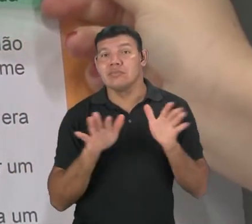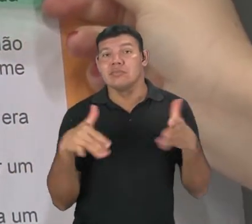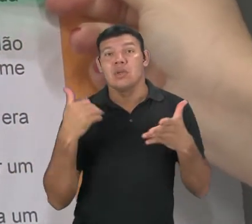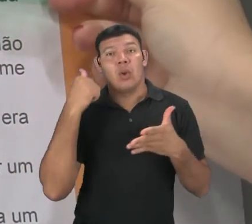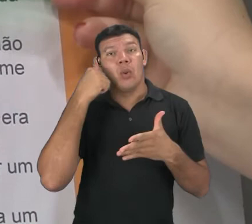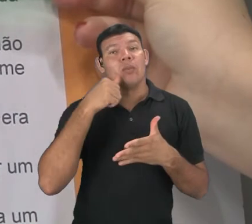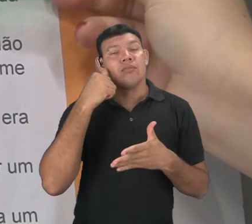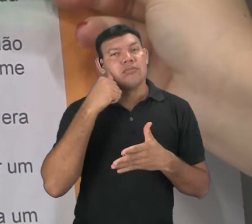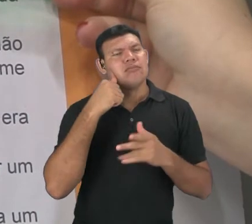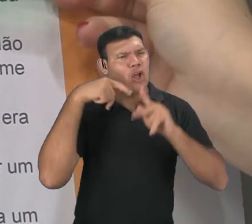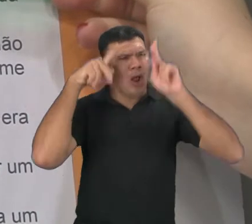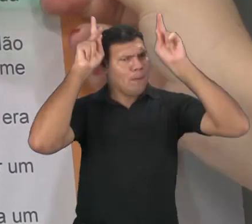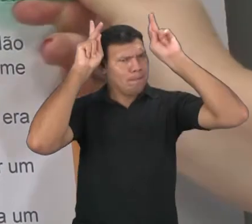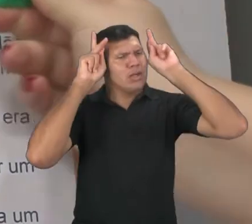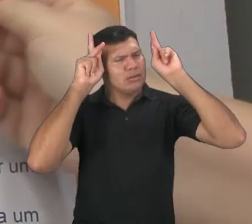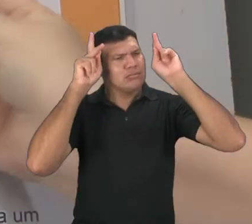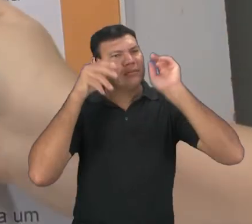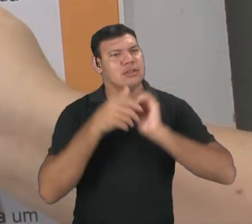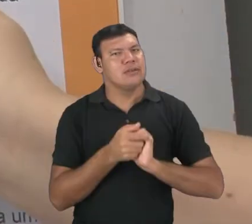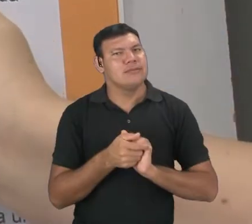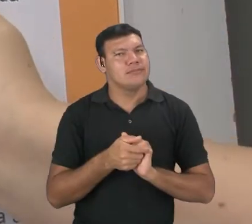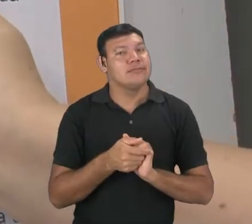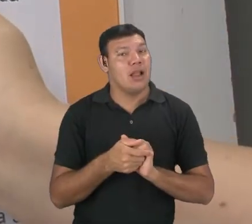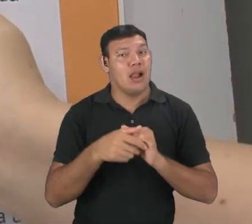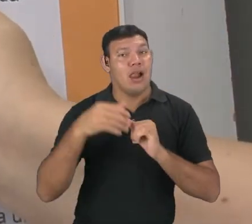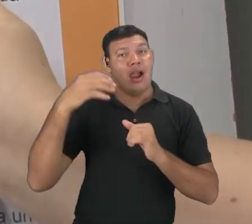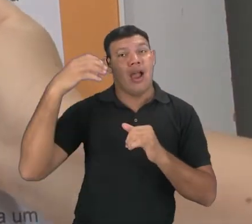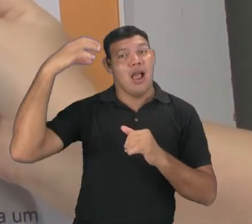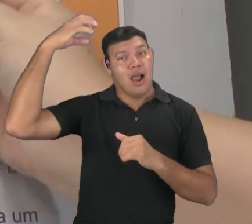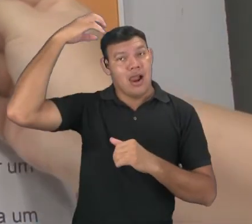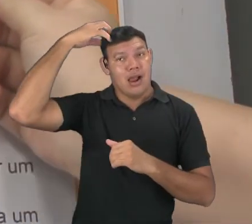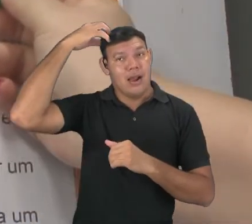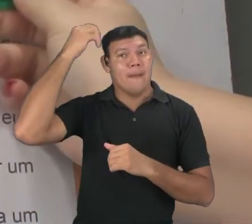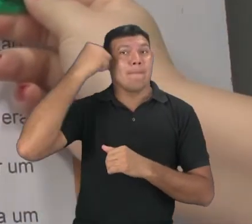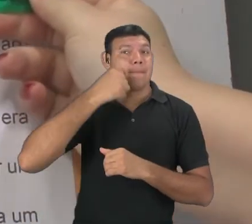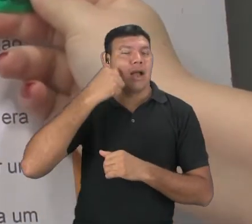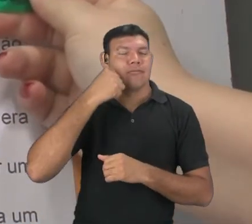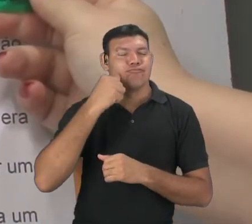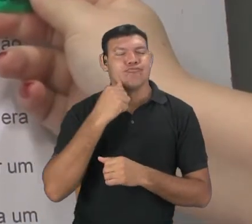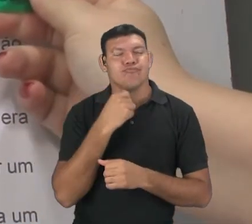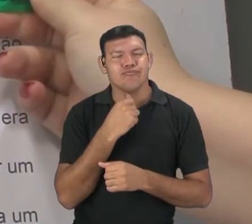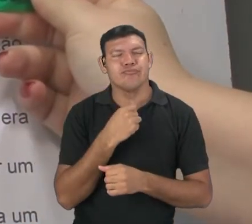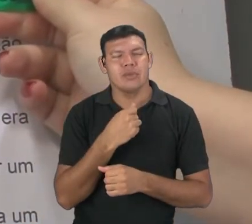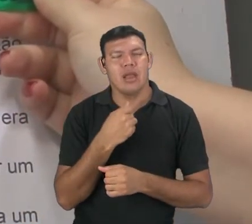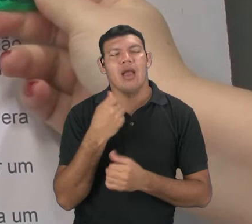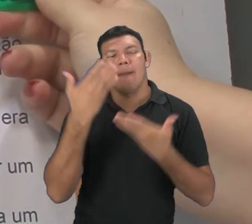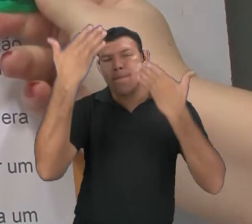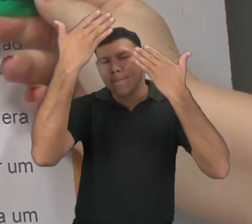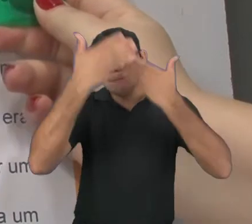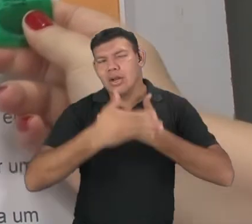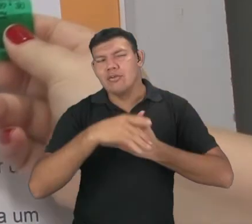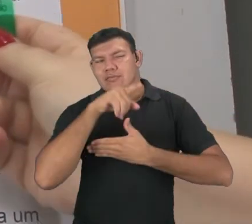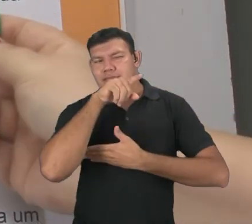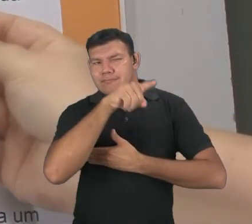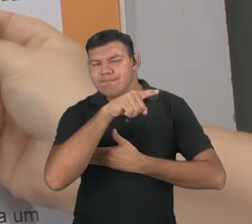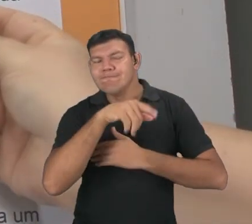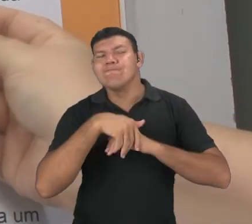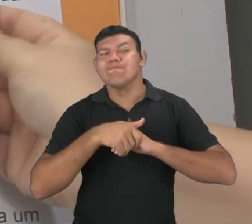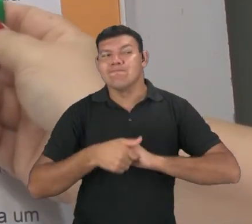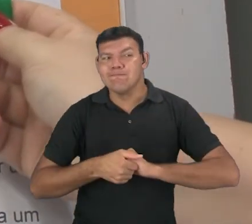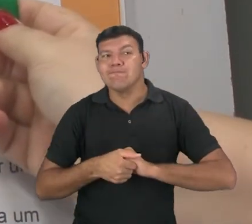tanto afirmou que era uma princesa que a rainha pensou numa forma de provar o que ela dizia era